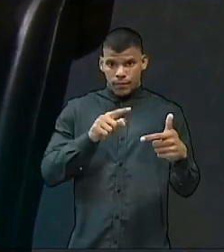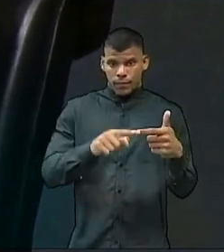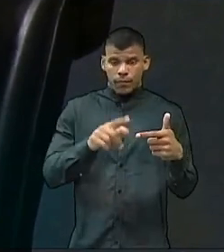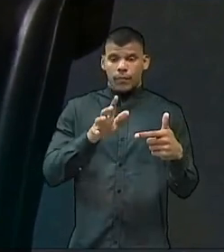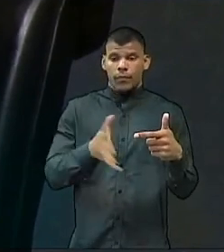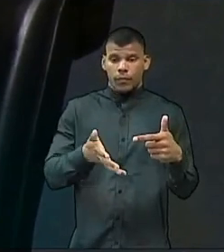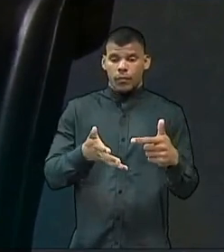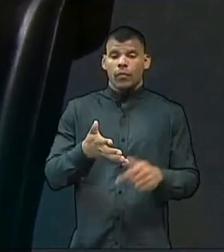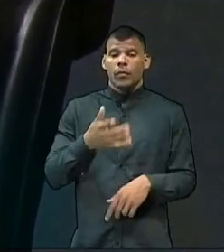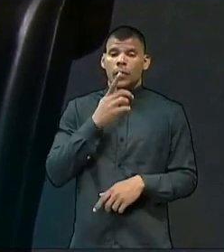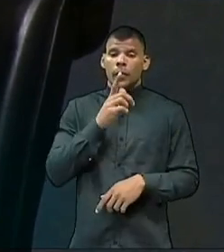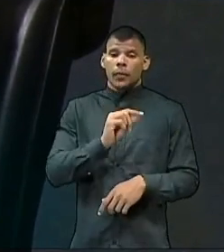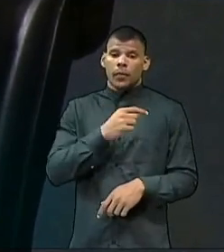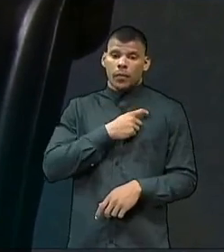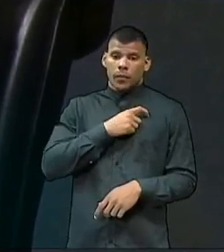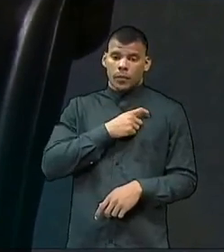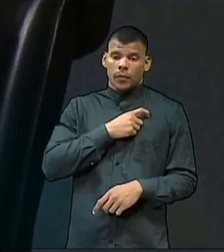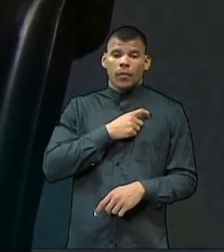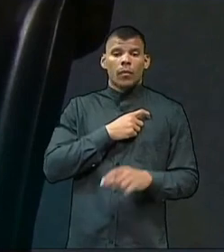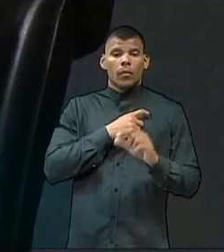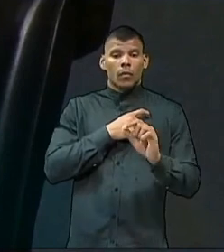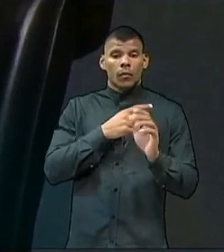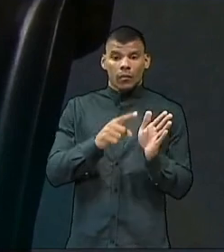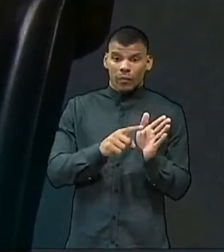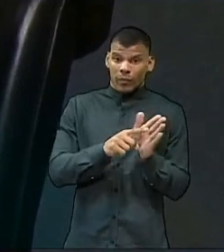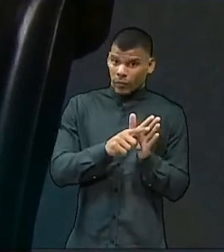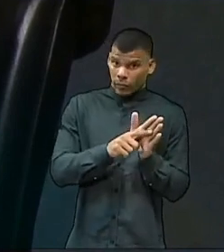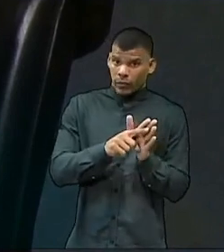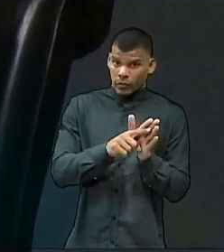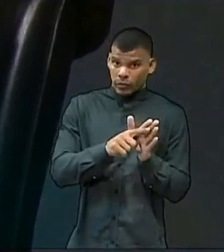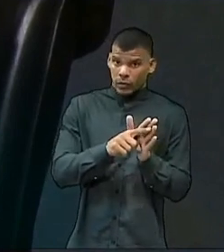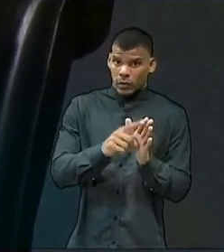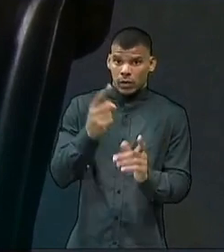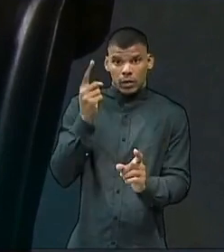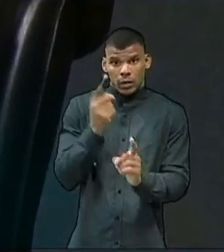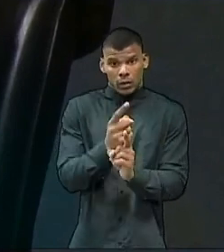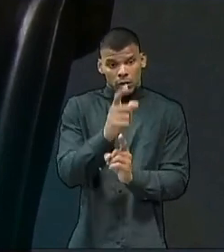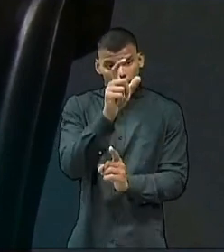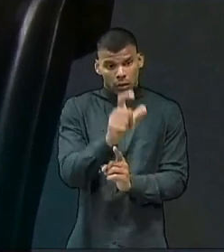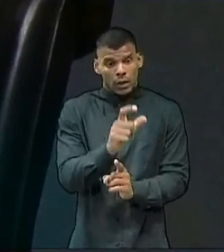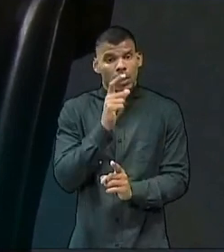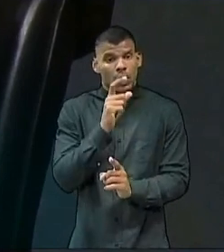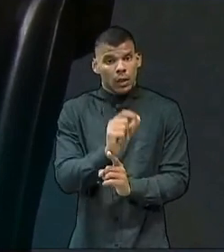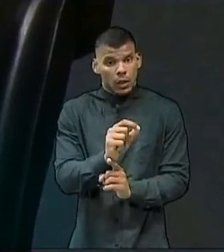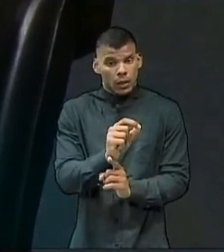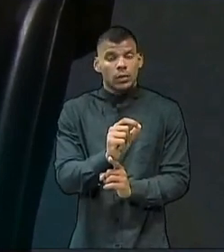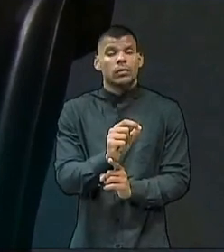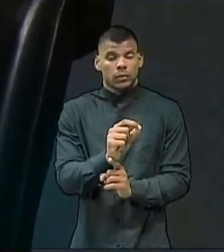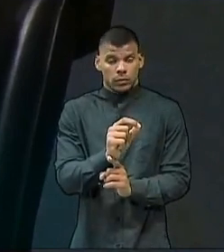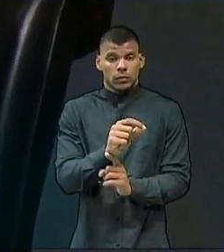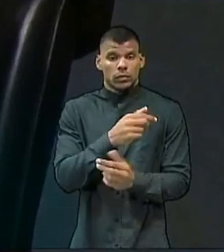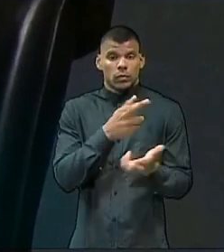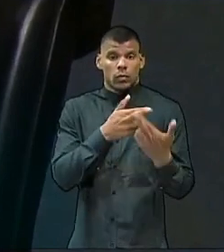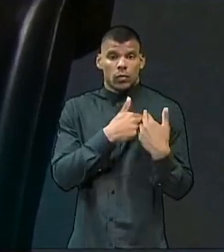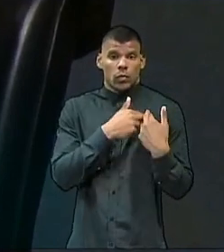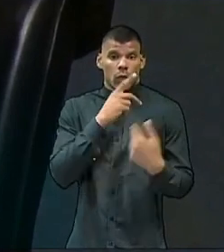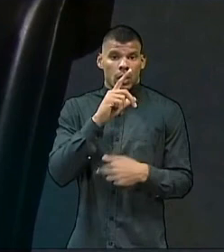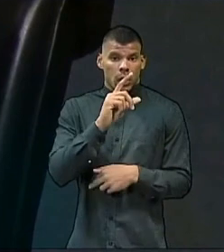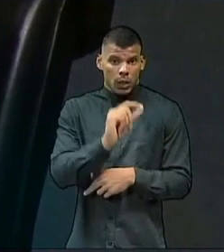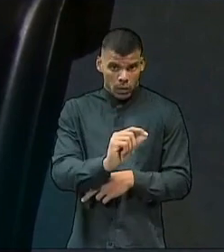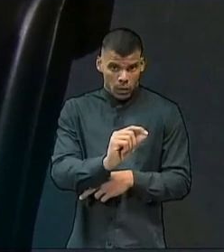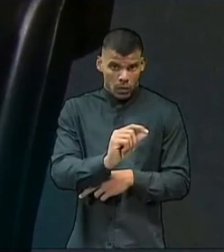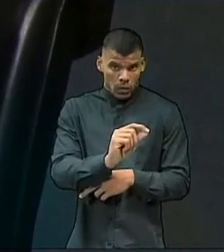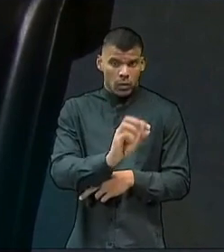pelo governador Elmano de investigar, de identificar a ocorrência desses excessos dentro